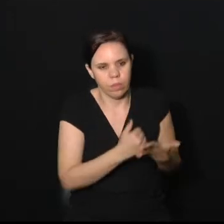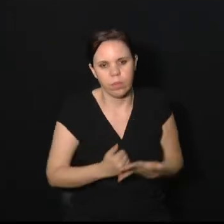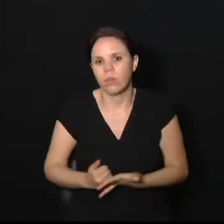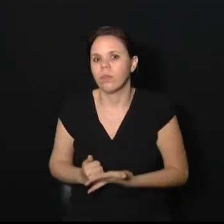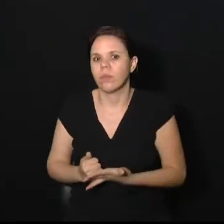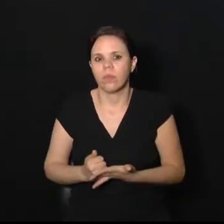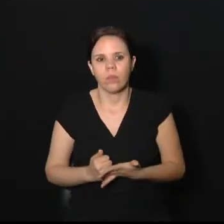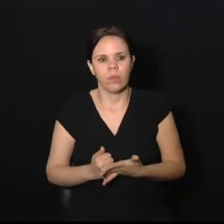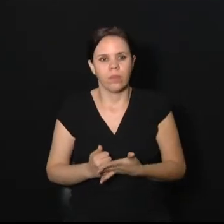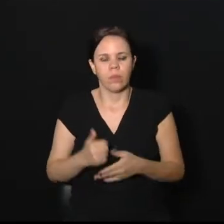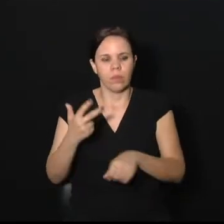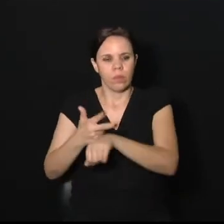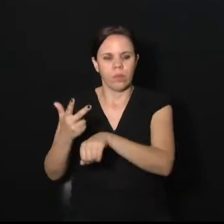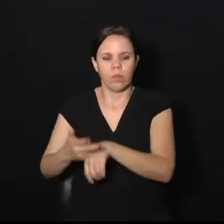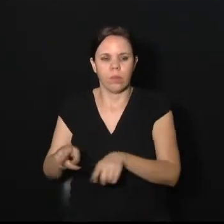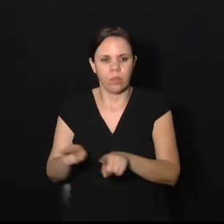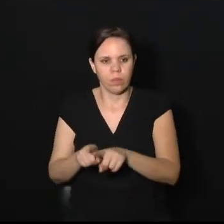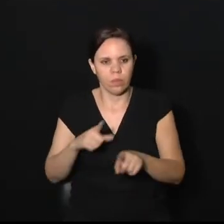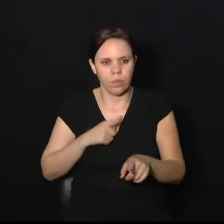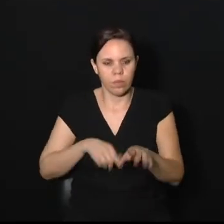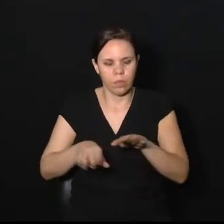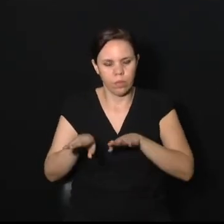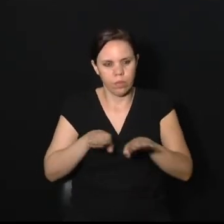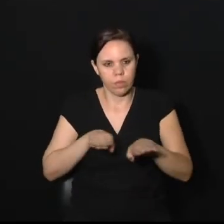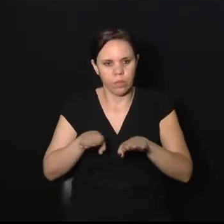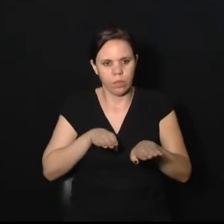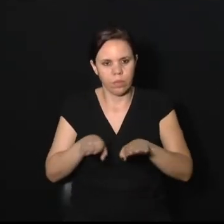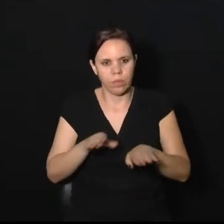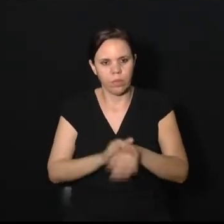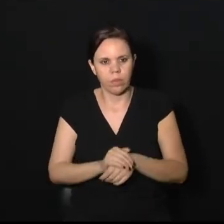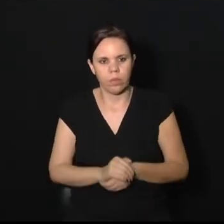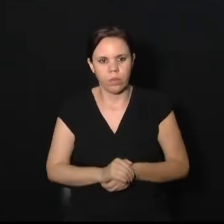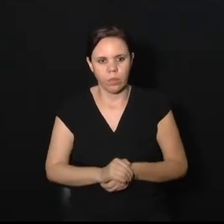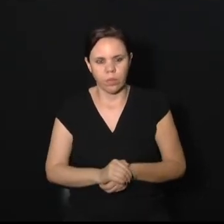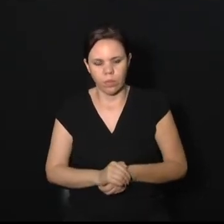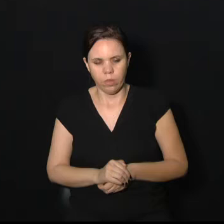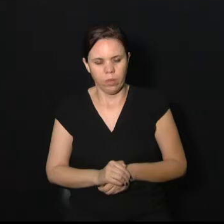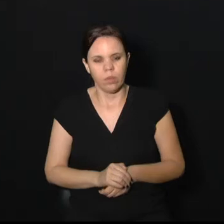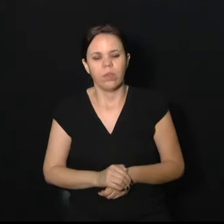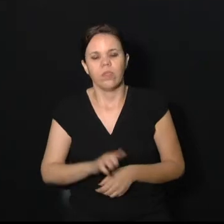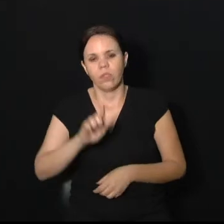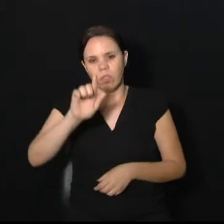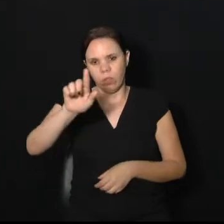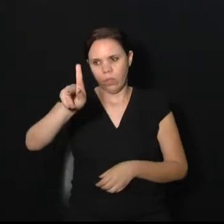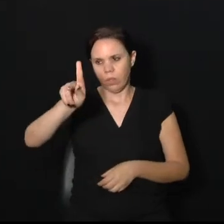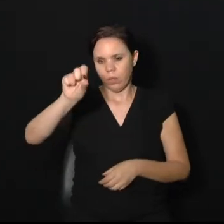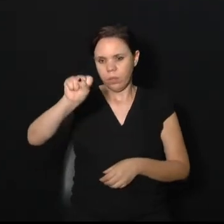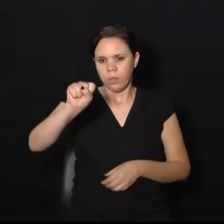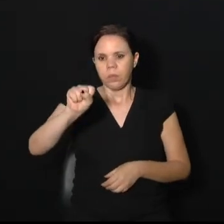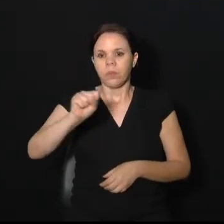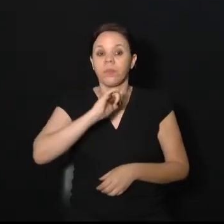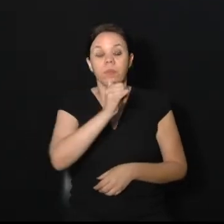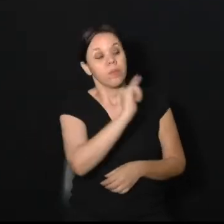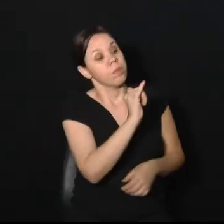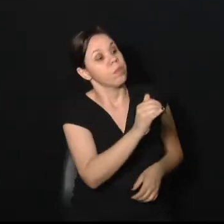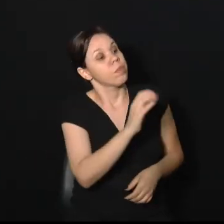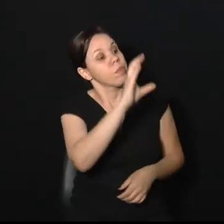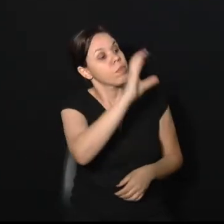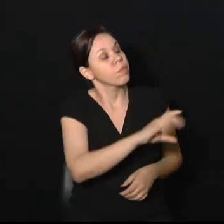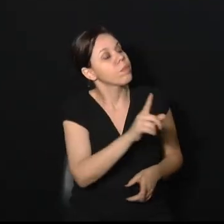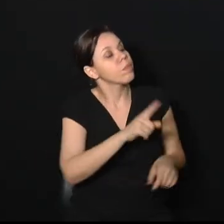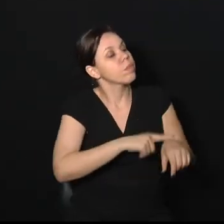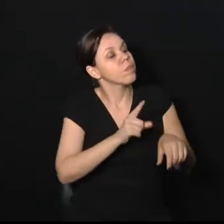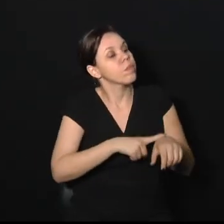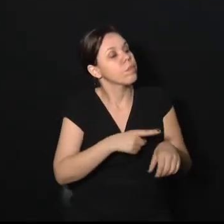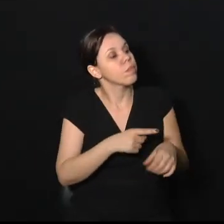esse monitoramento. Então, você ter todo o transporte público monitorado, tendo GPS, para quê? Para você avisar o cidadão que horas que o ônibus está chegando, ele não ficar